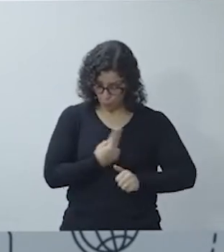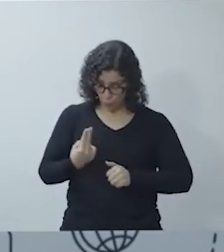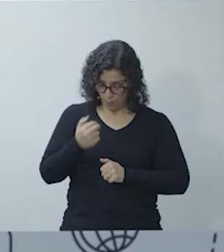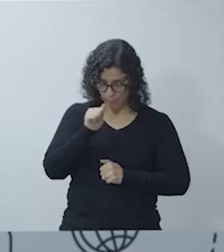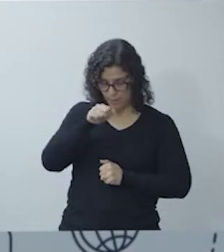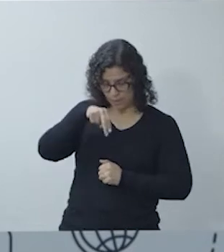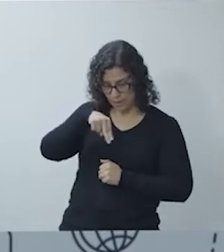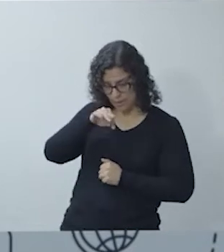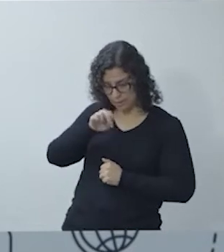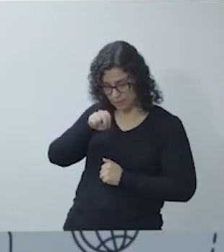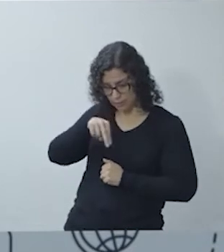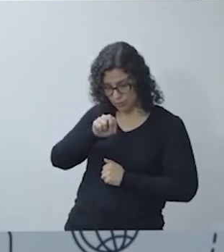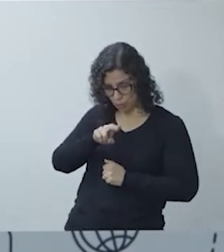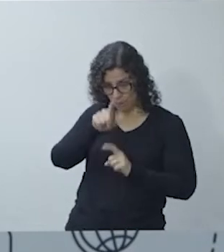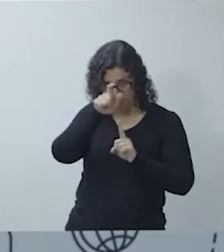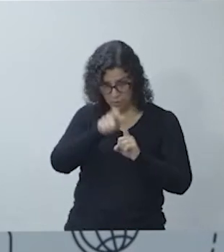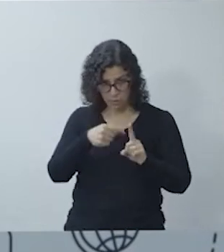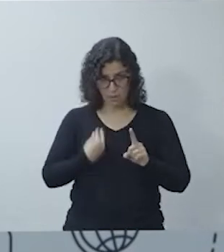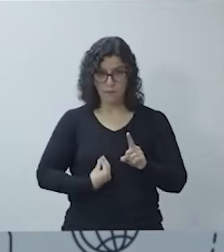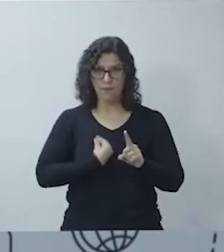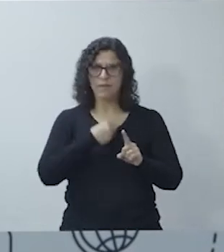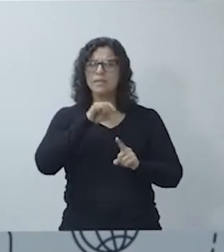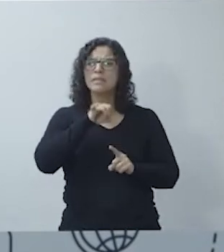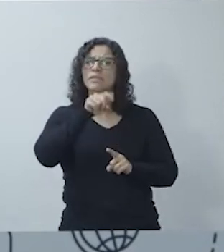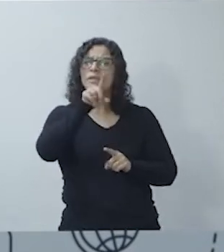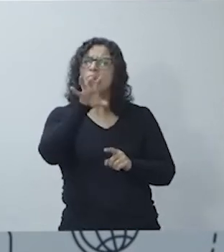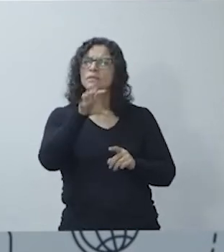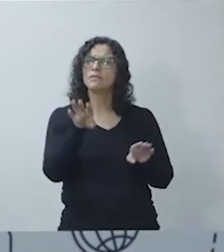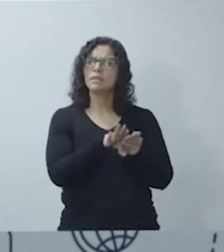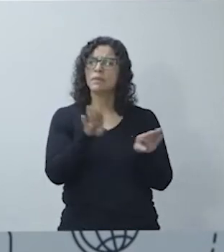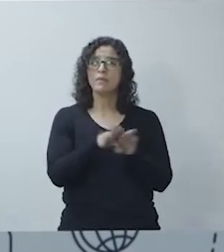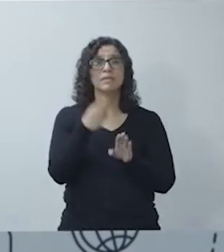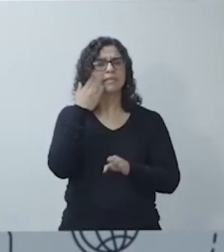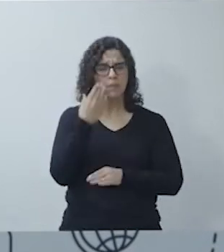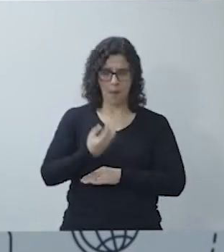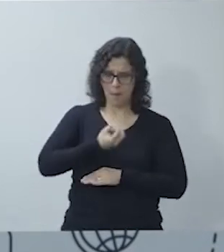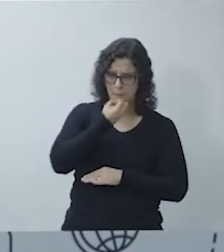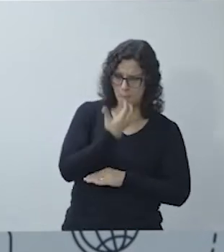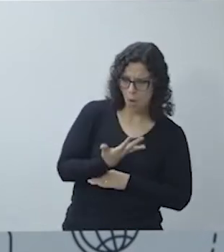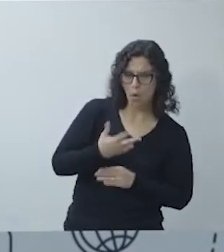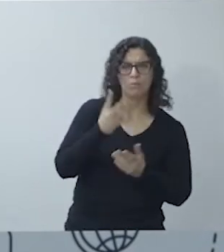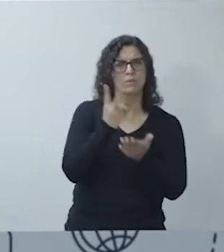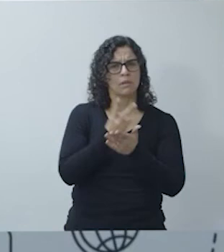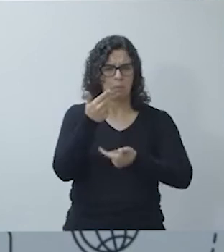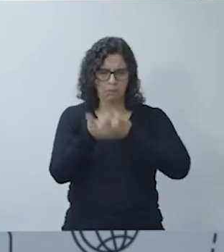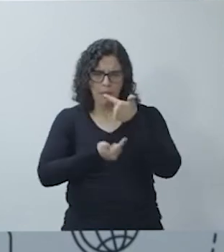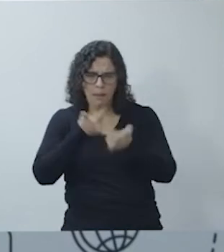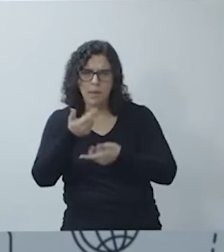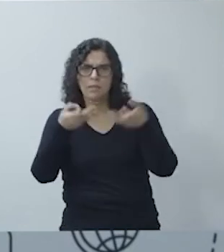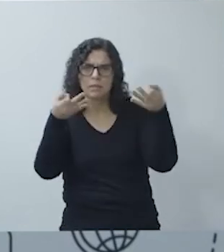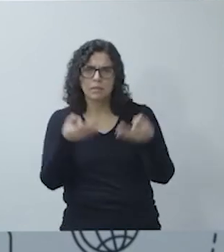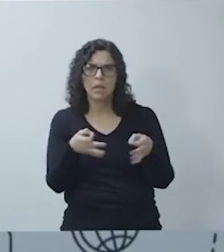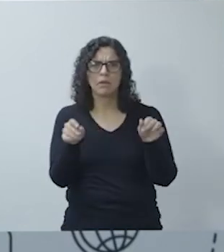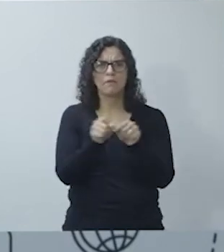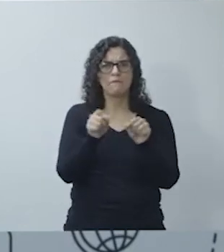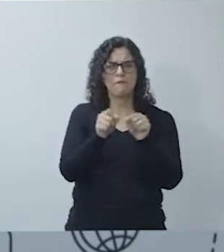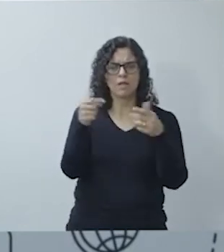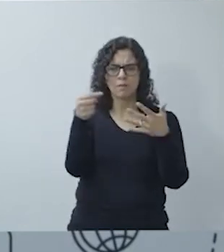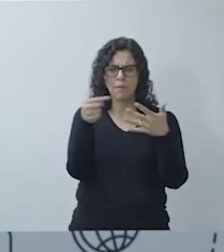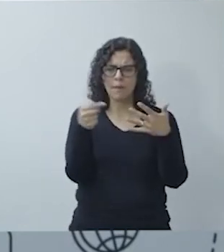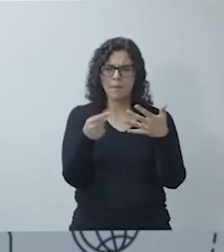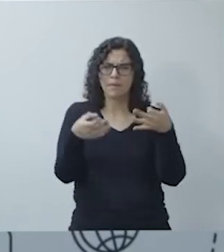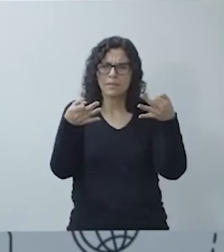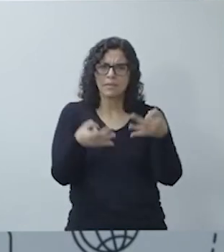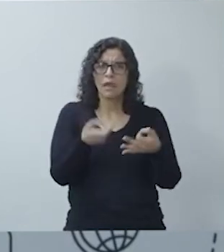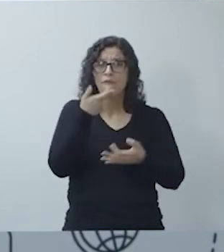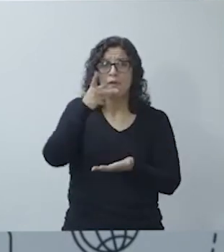personagem Antenor. Se você fosse Antenor, sabendo que você é uma pessoa boa, que é trabalhadora, que faz as coisas direito,